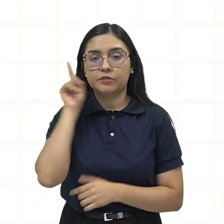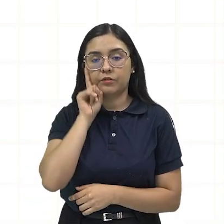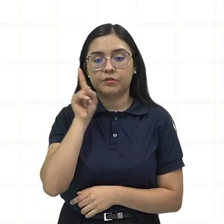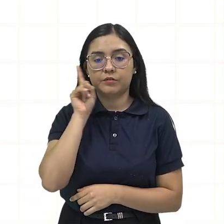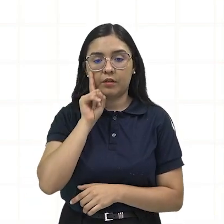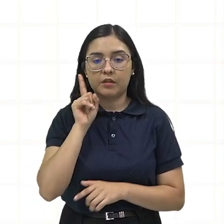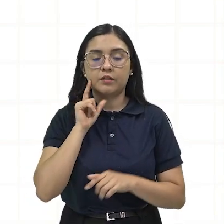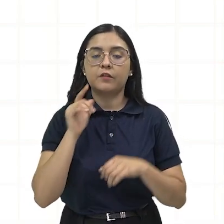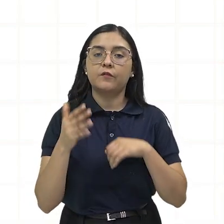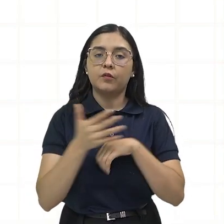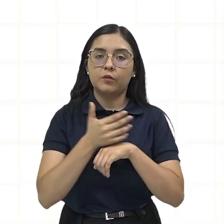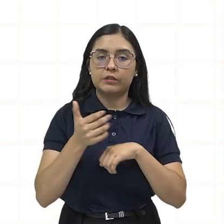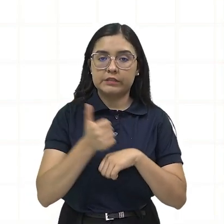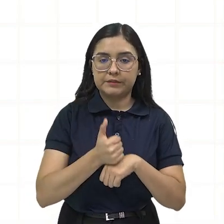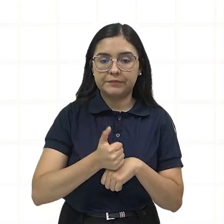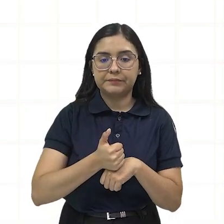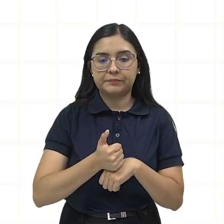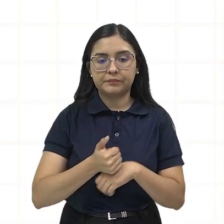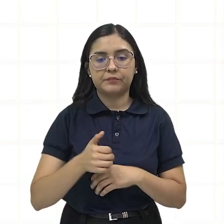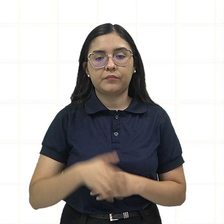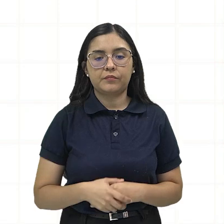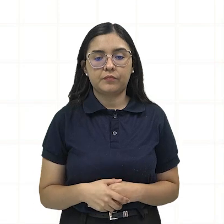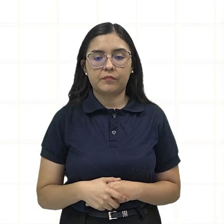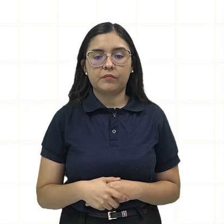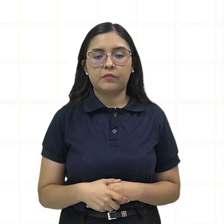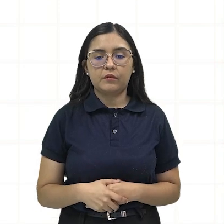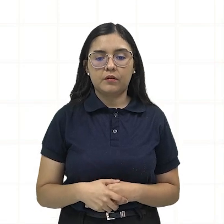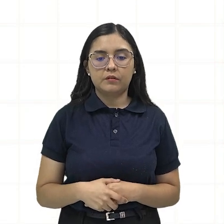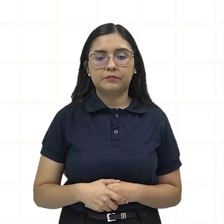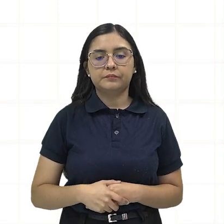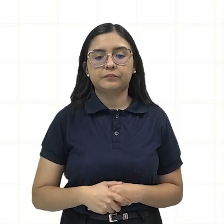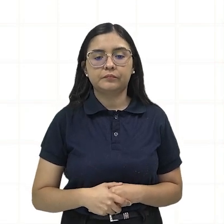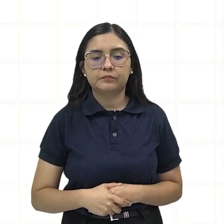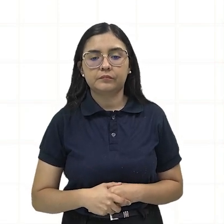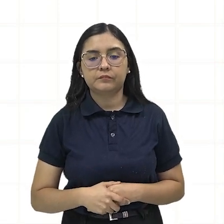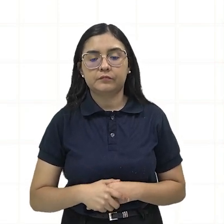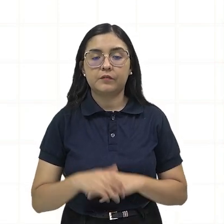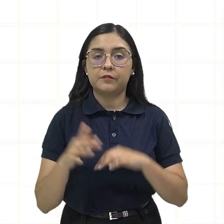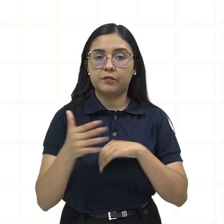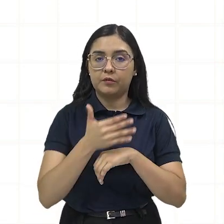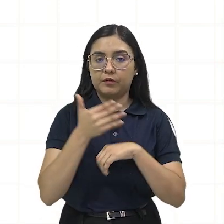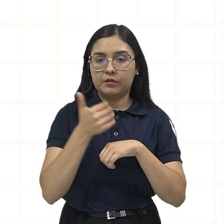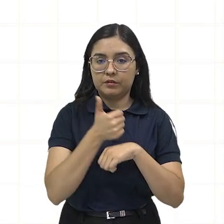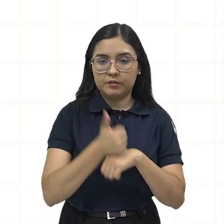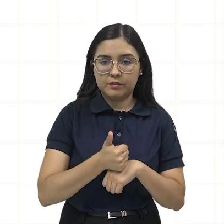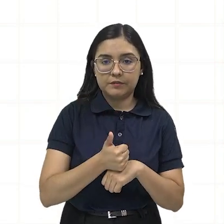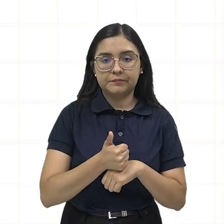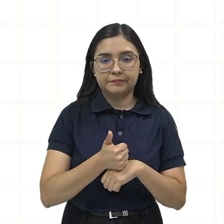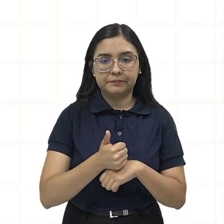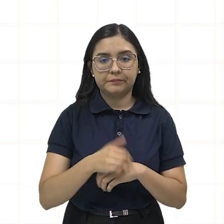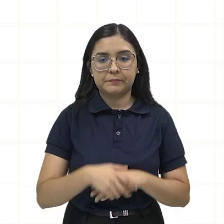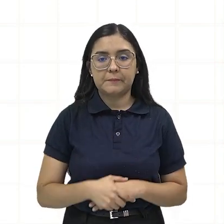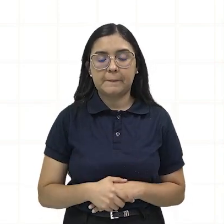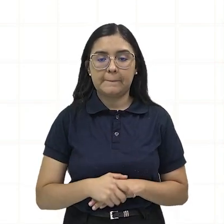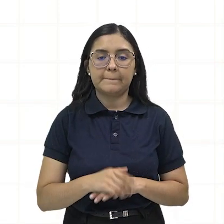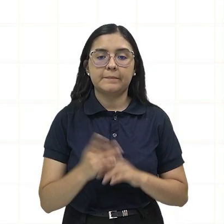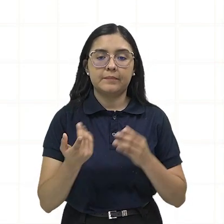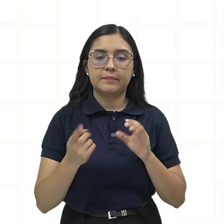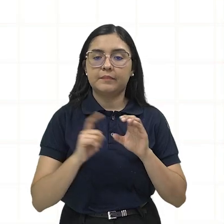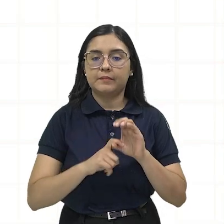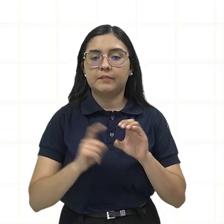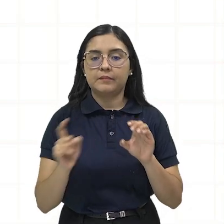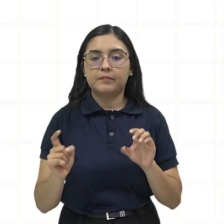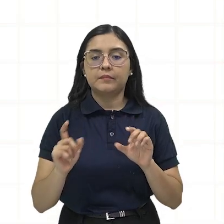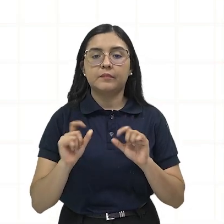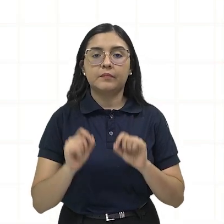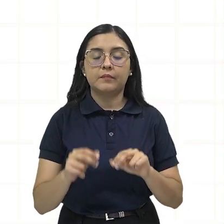foi colonizado ali, as 13 colônias britânicas que foram colonizadas, que foi independente através da